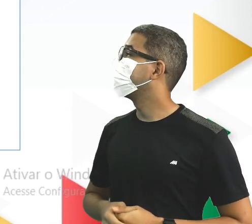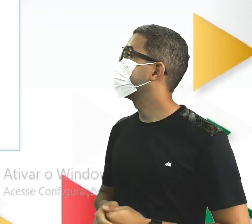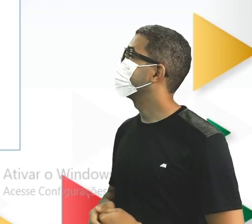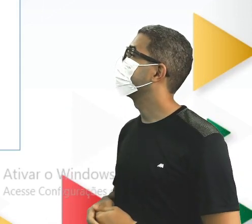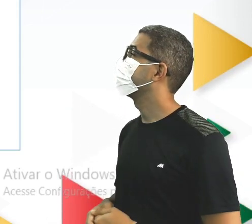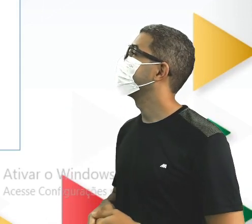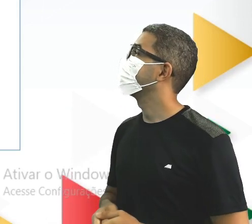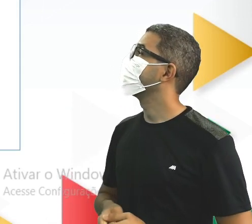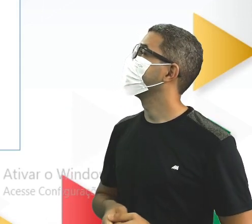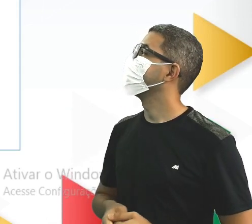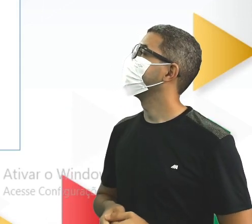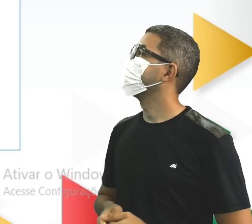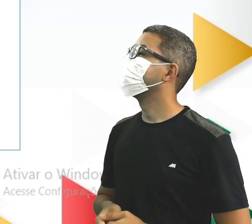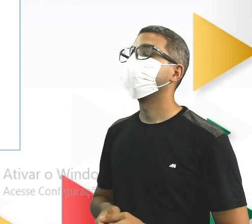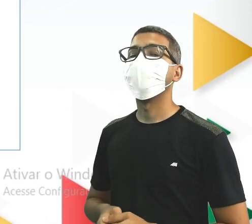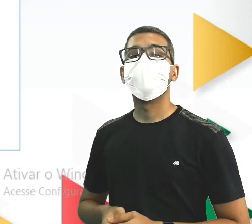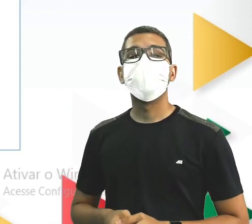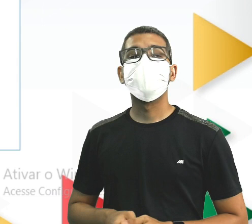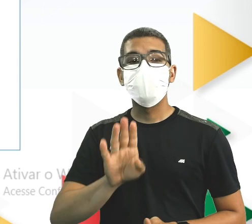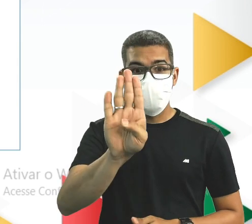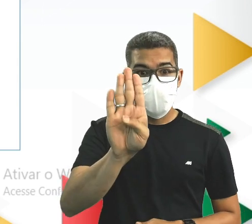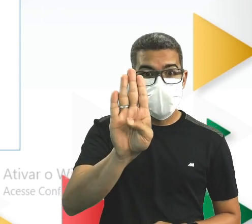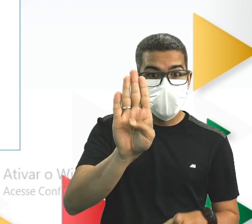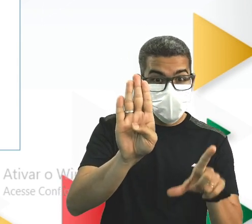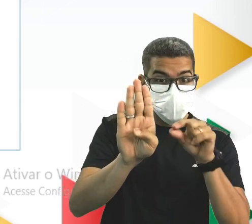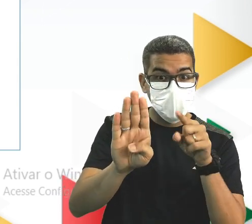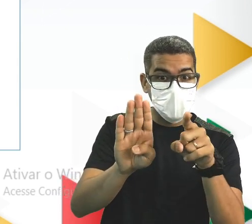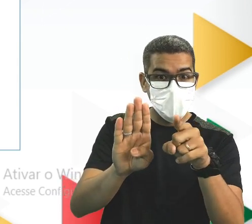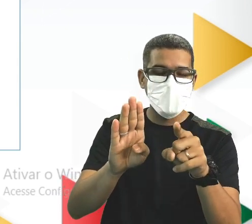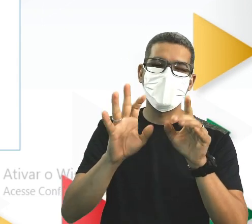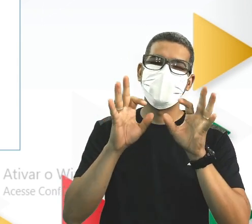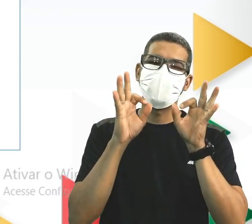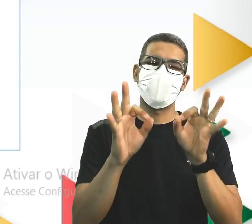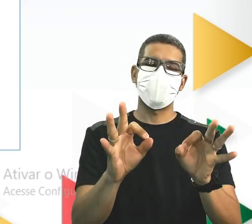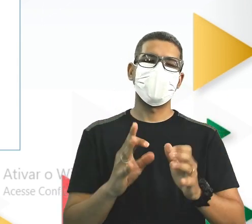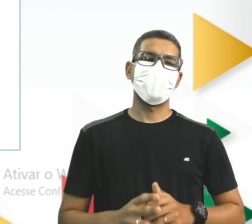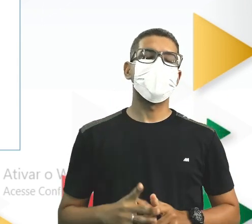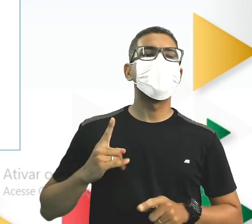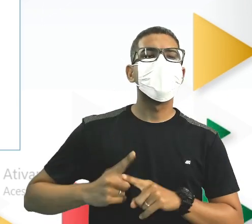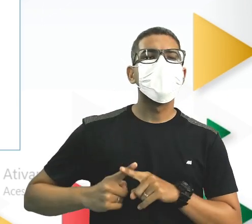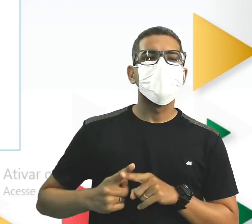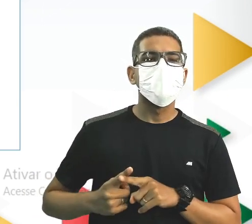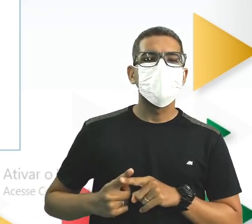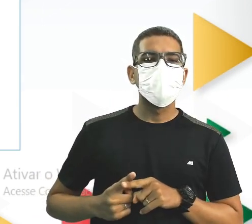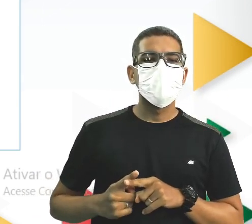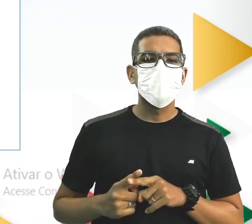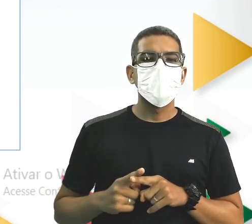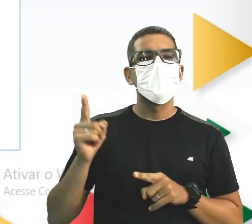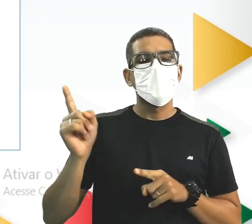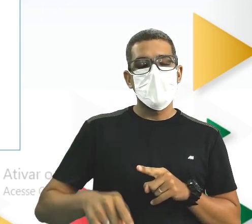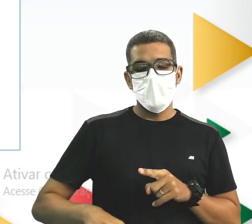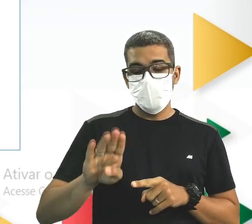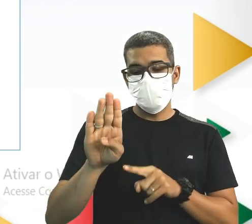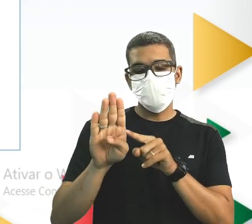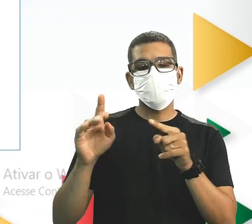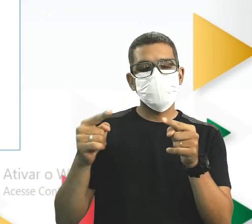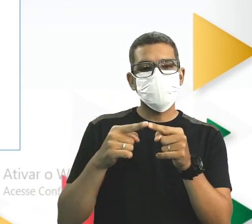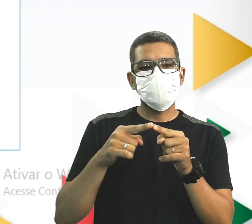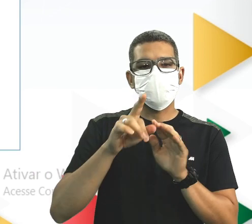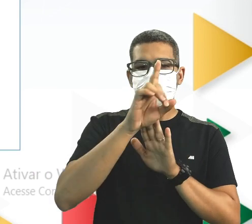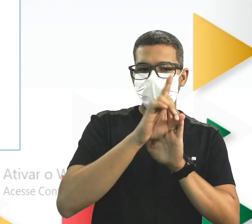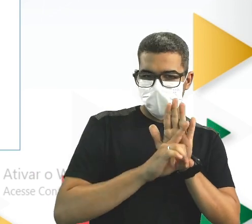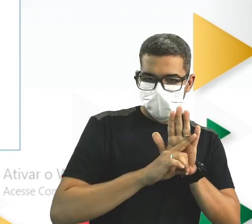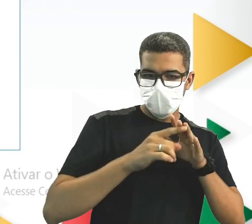Isso, meus amores. Quem falou a letra B está certíssimo. Por quê? Ela é uma junção dos